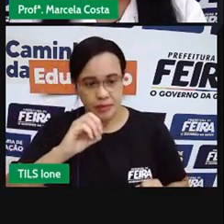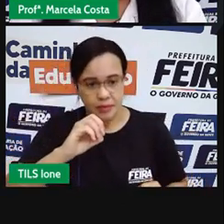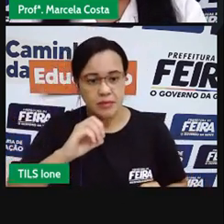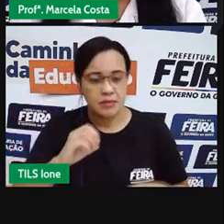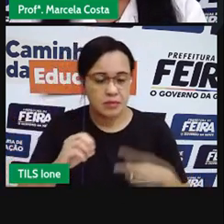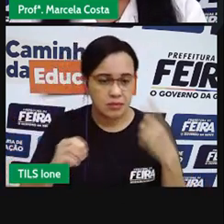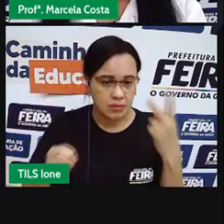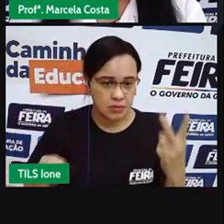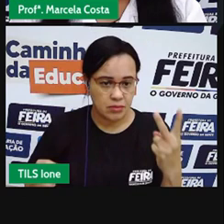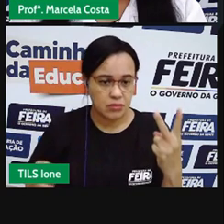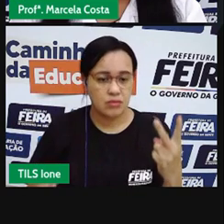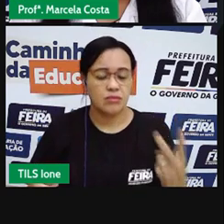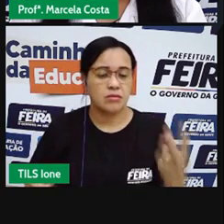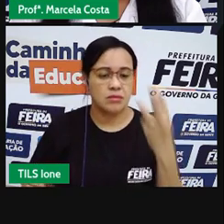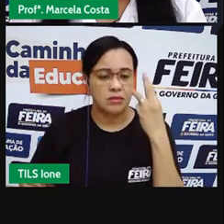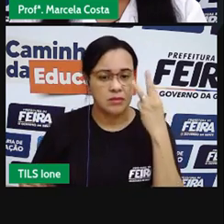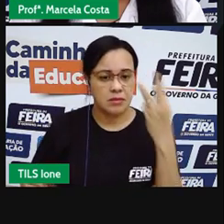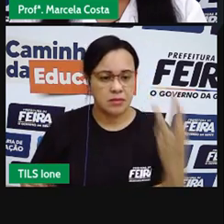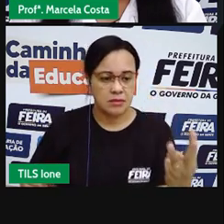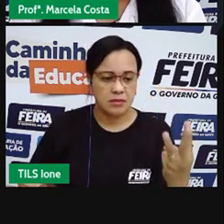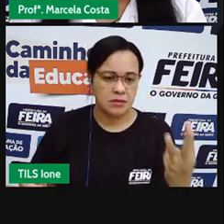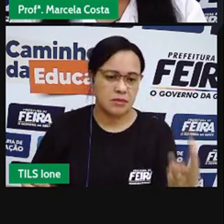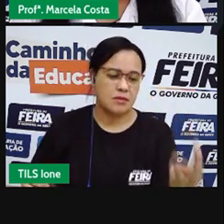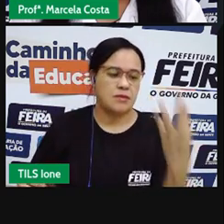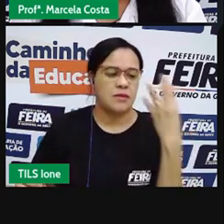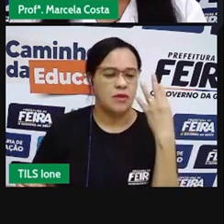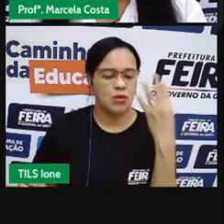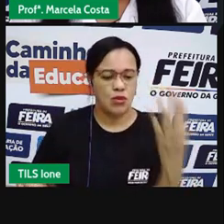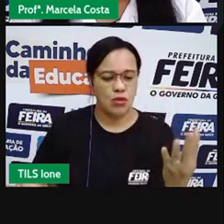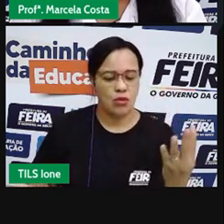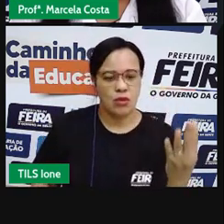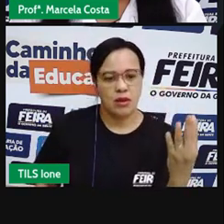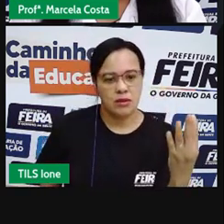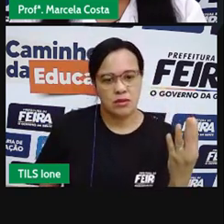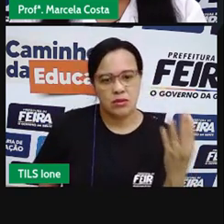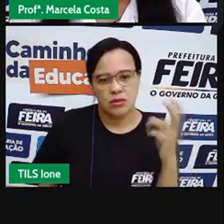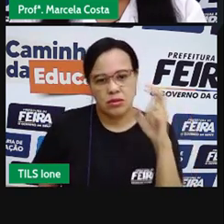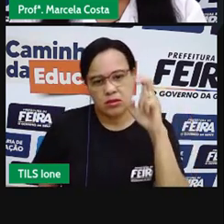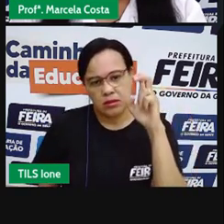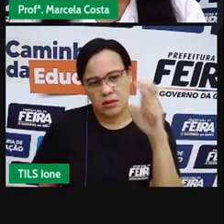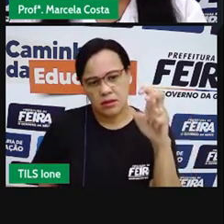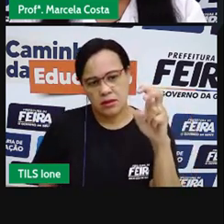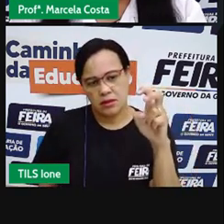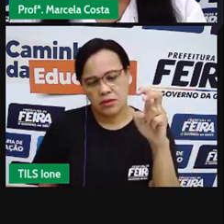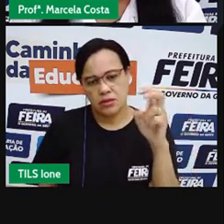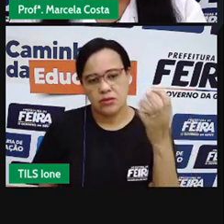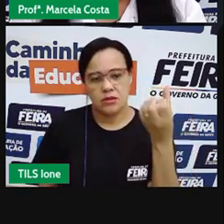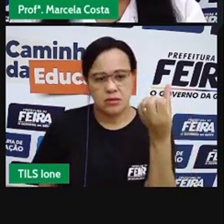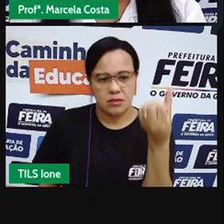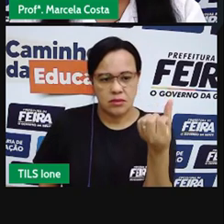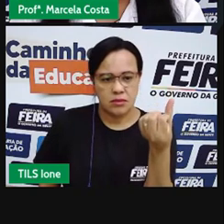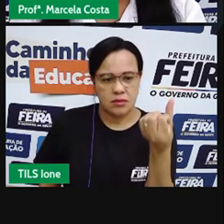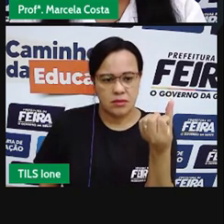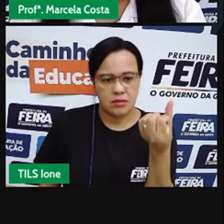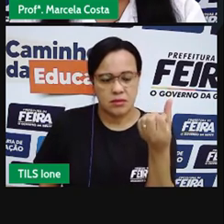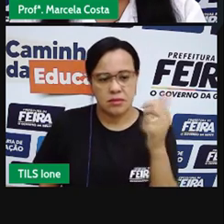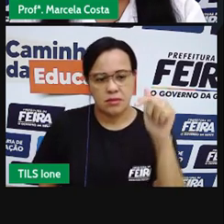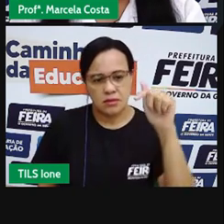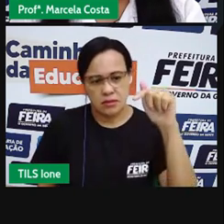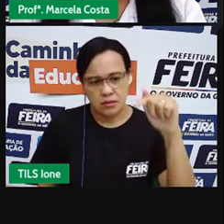1, 2, 3, 4, 5,